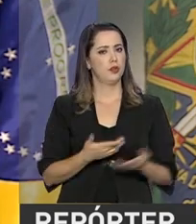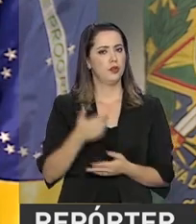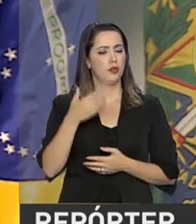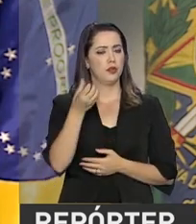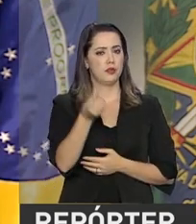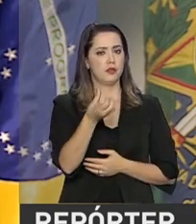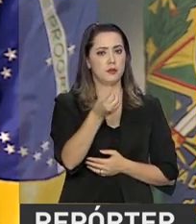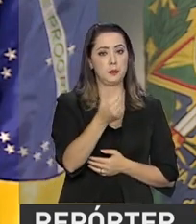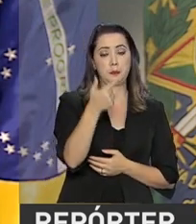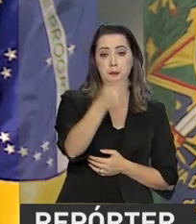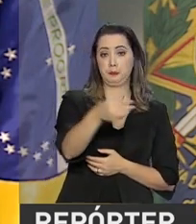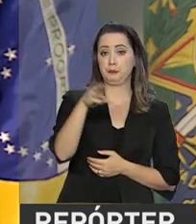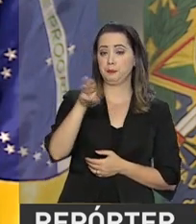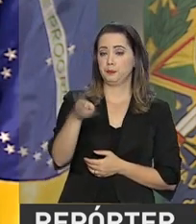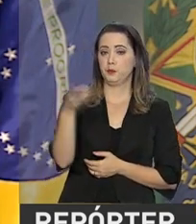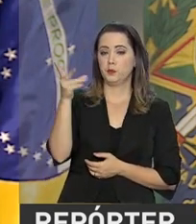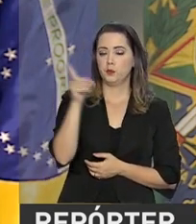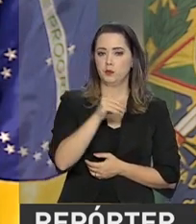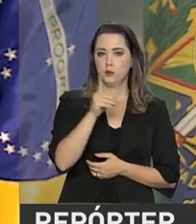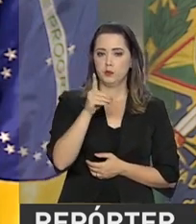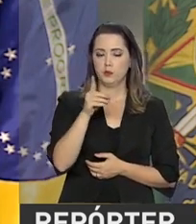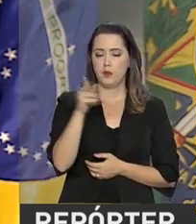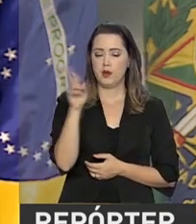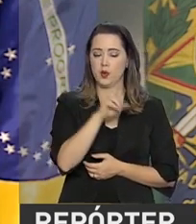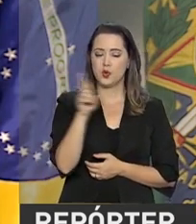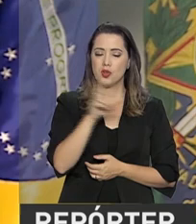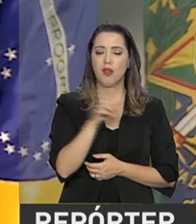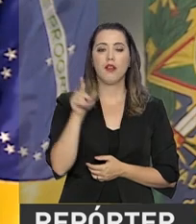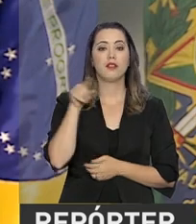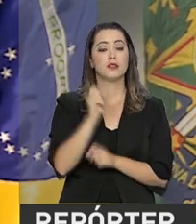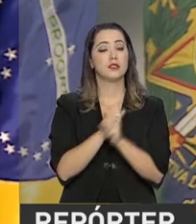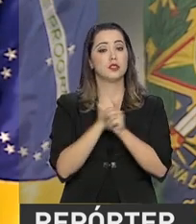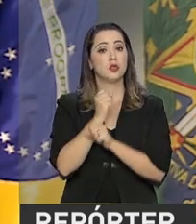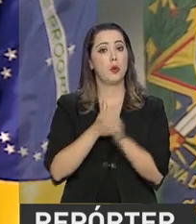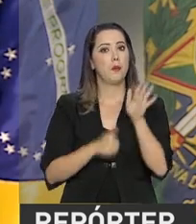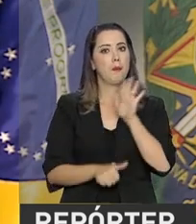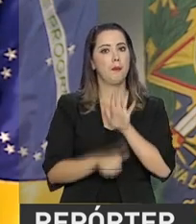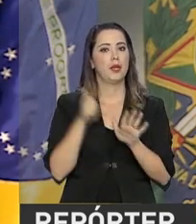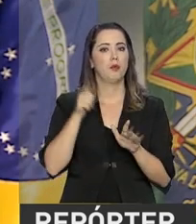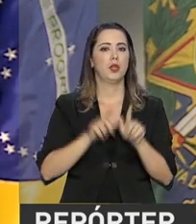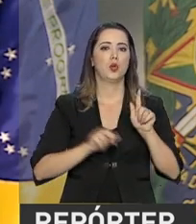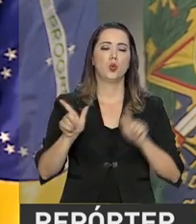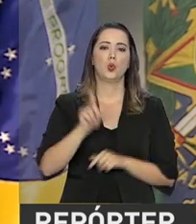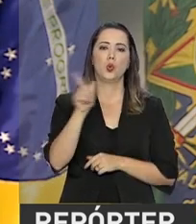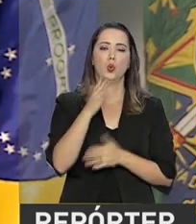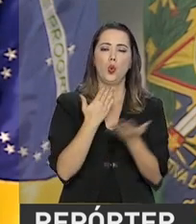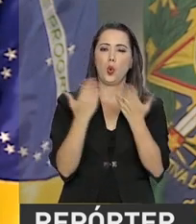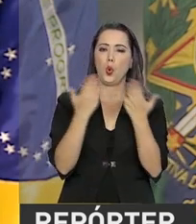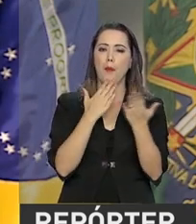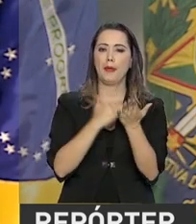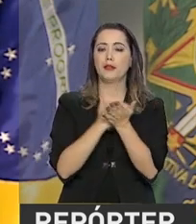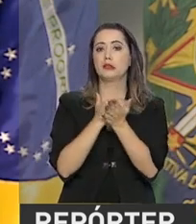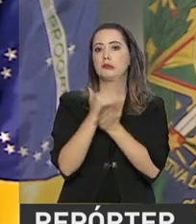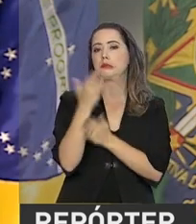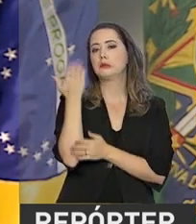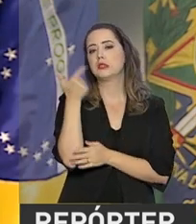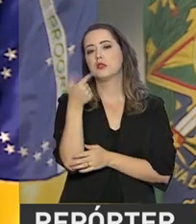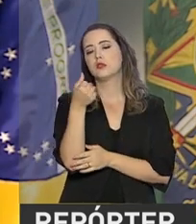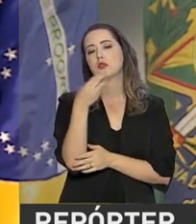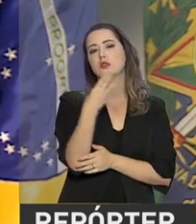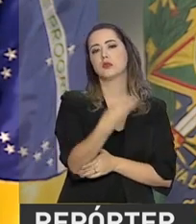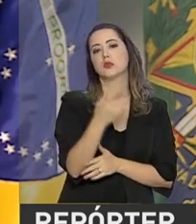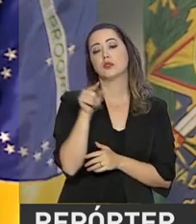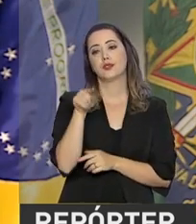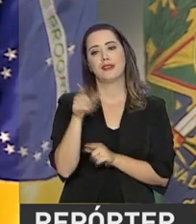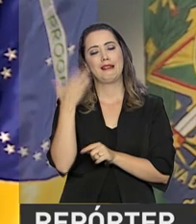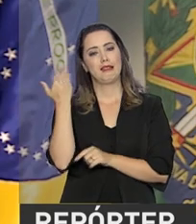em 2017 este aliás é o primeiro lucro desde 2003 quando a companhia começou